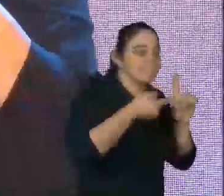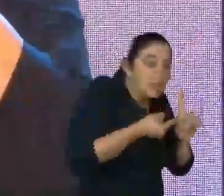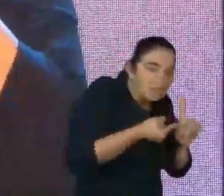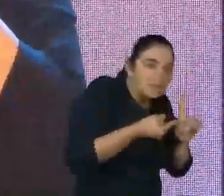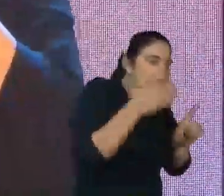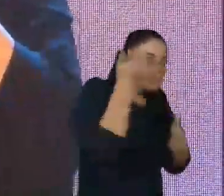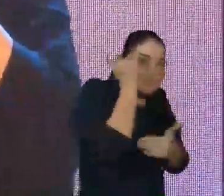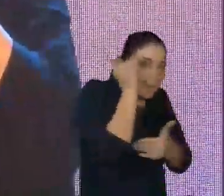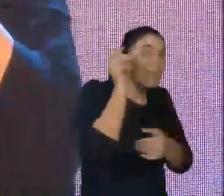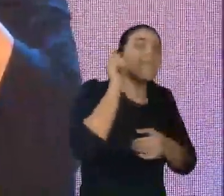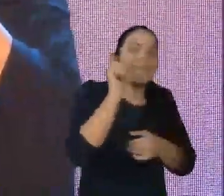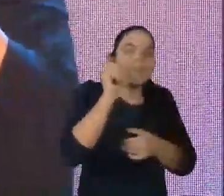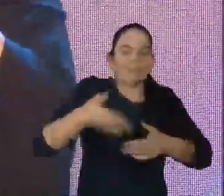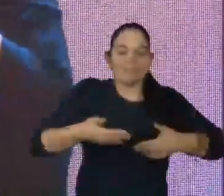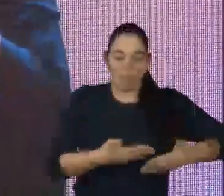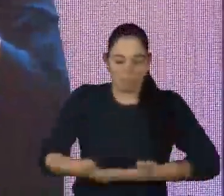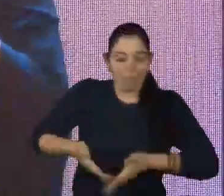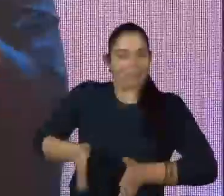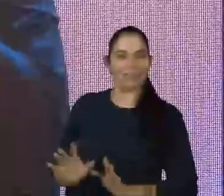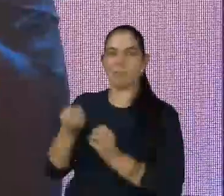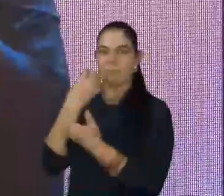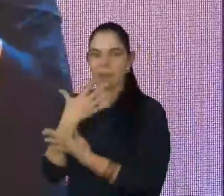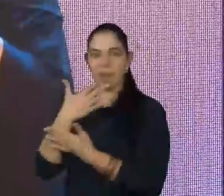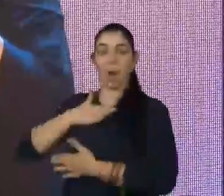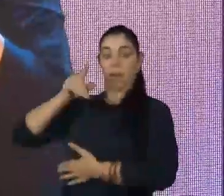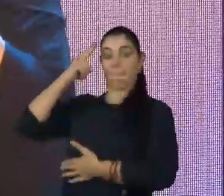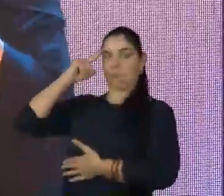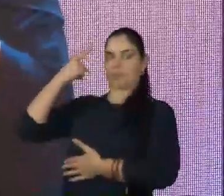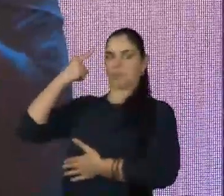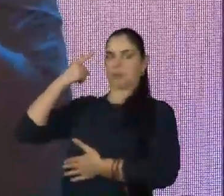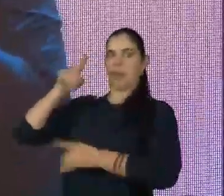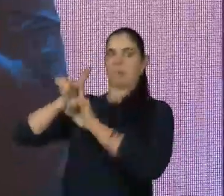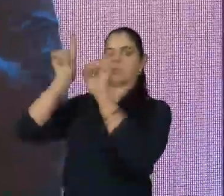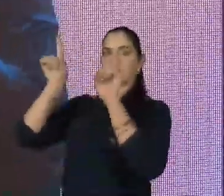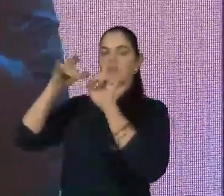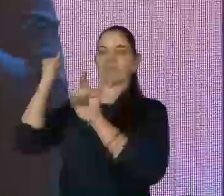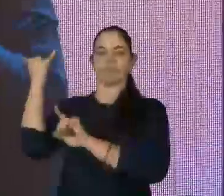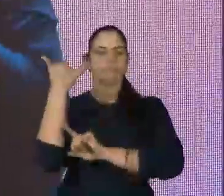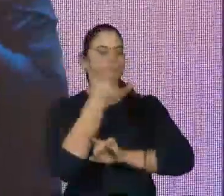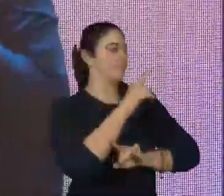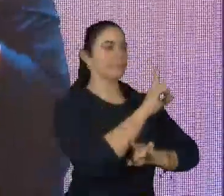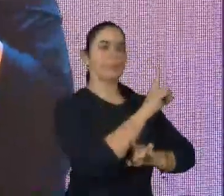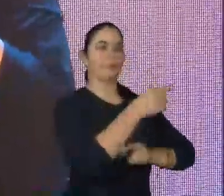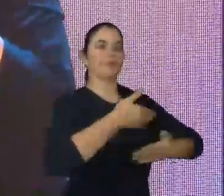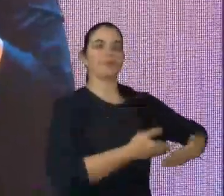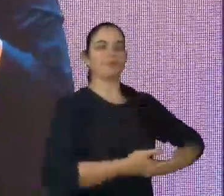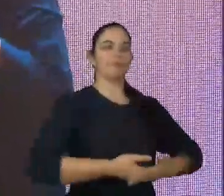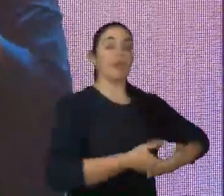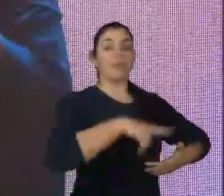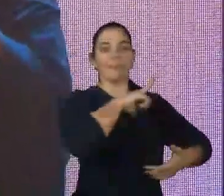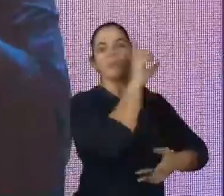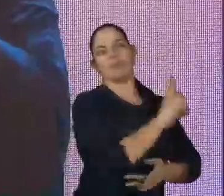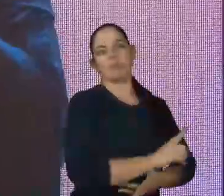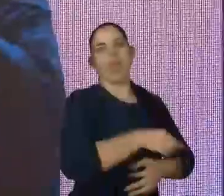metáforas, as duas... não encontraram empatia em mim. Eu sempre sentia que essas duas metáforas é como